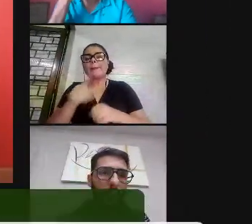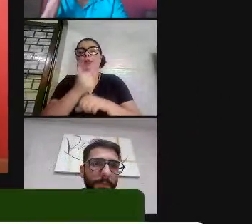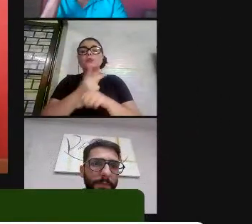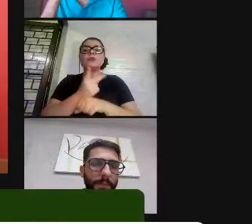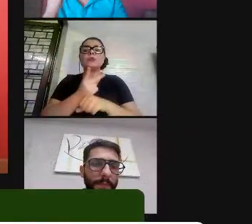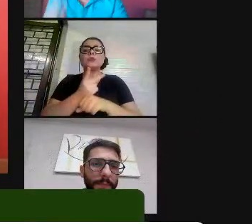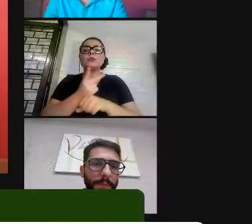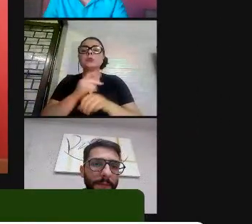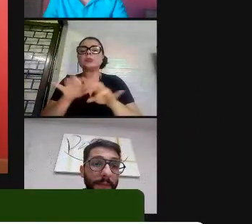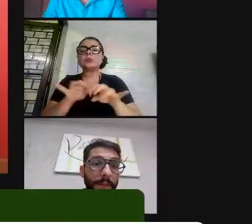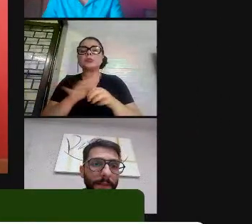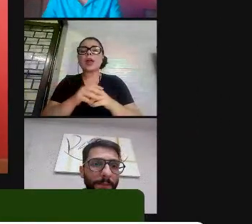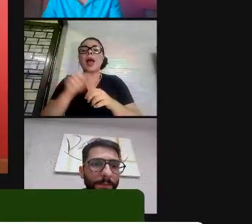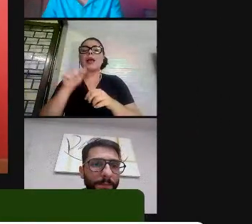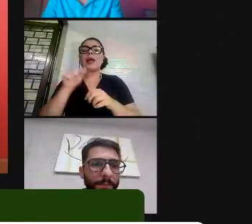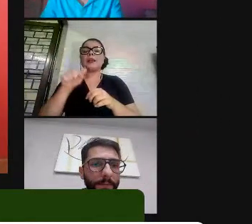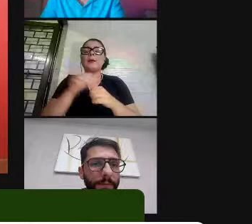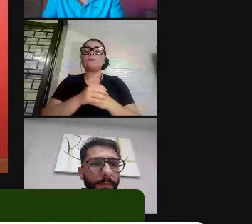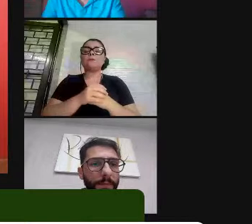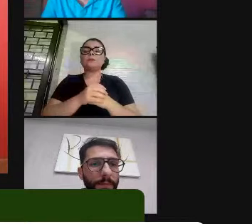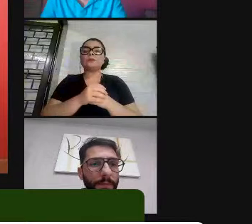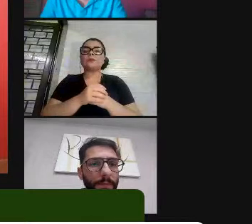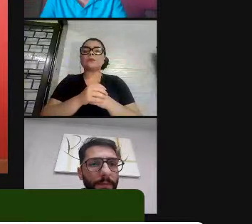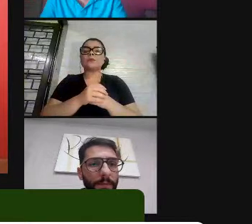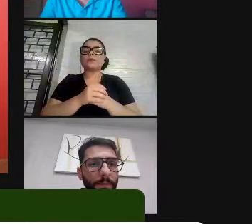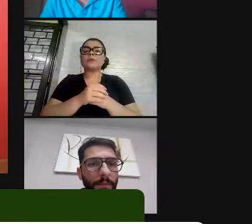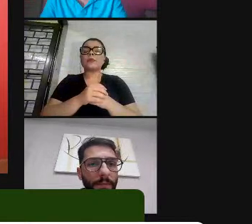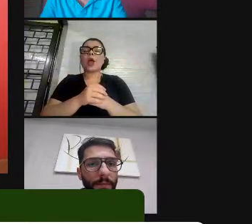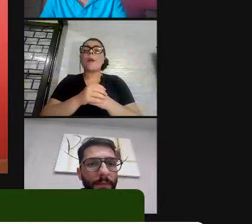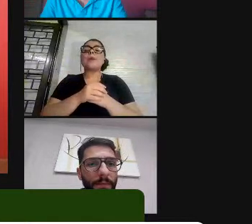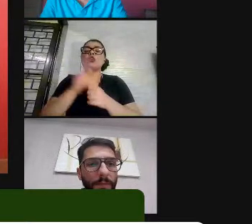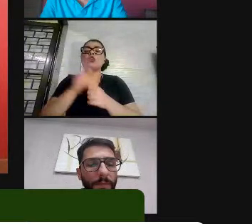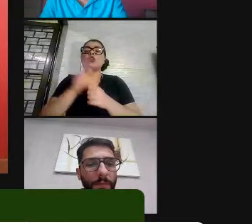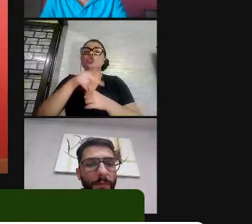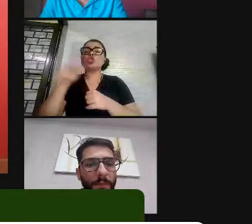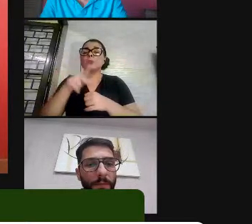Cadê? Fugiu do comentário. Aqui.